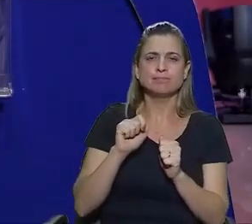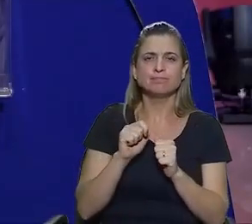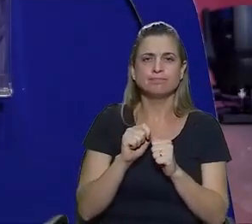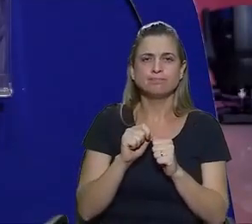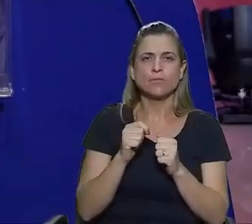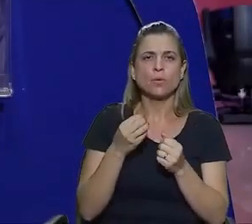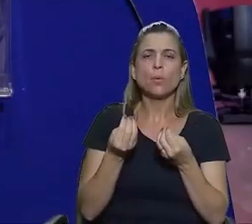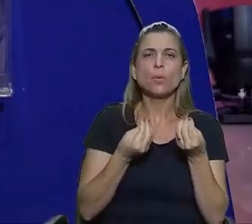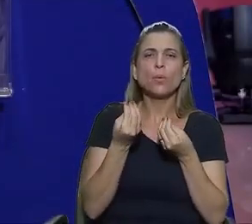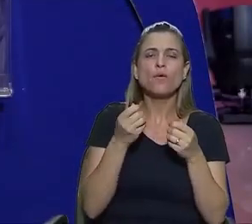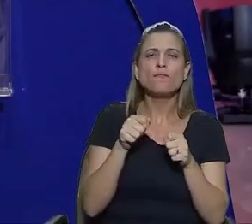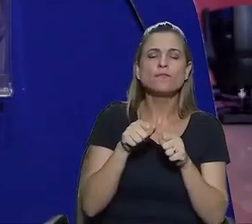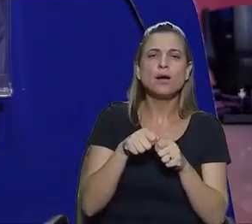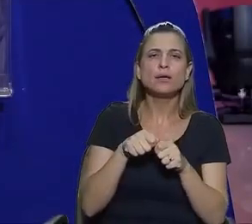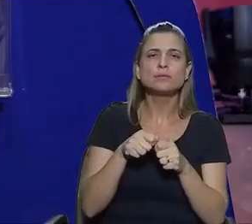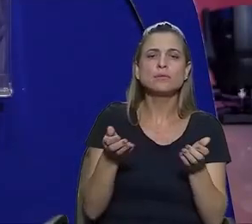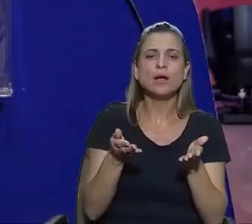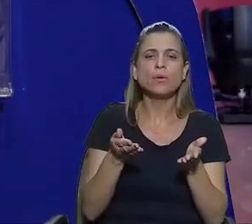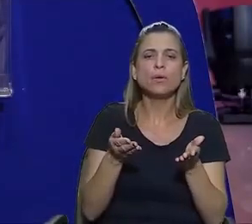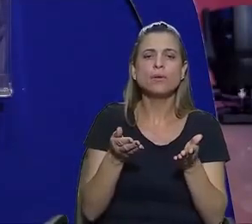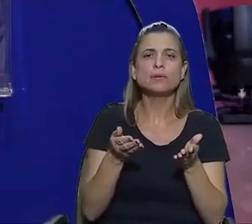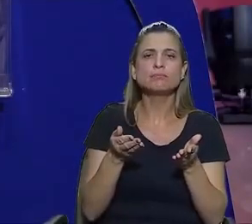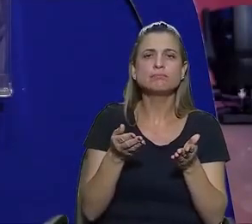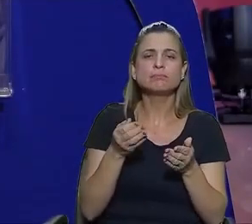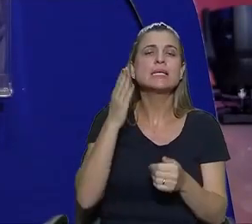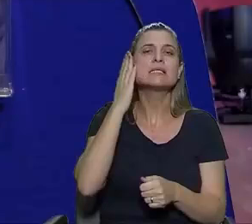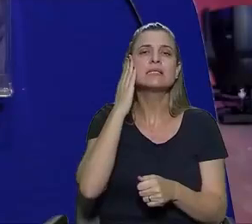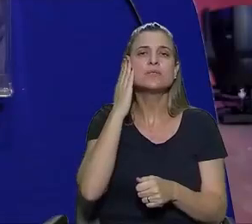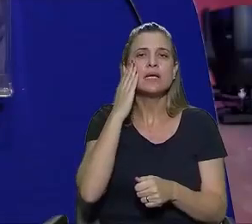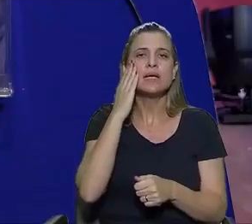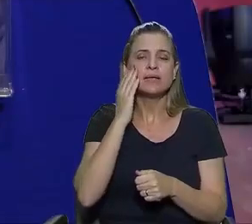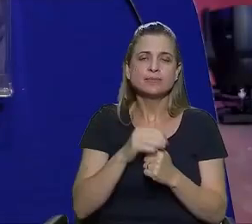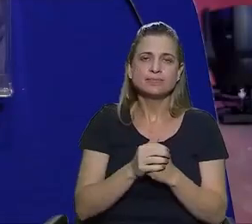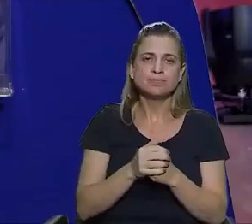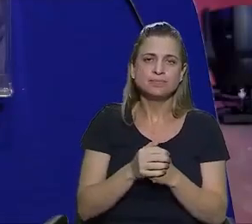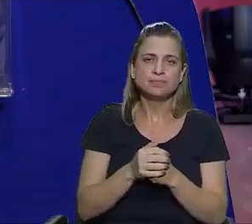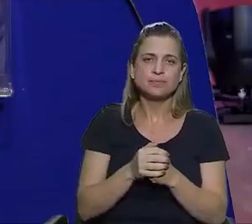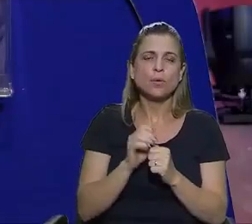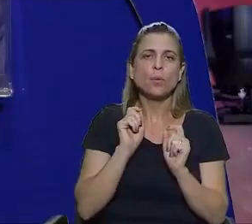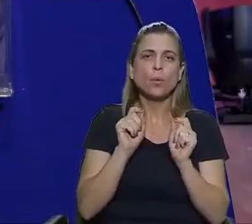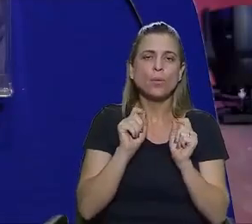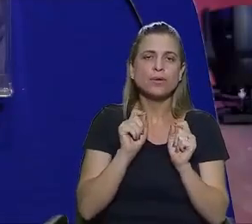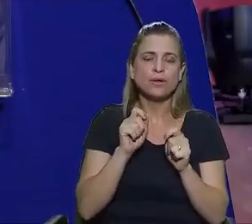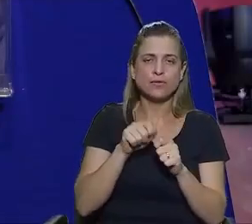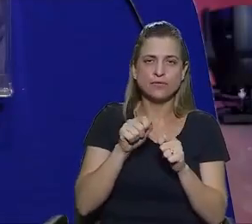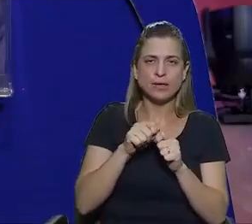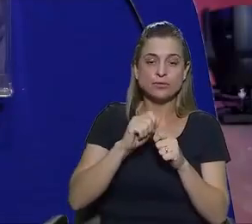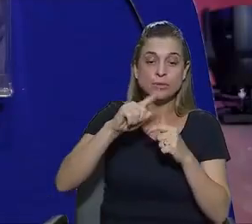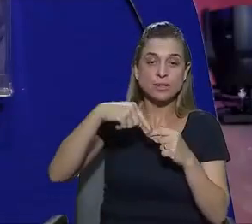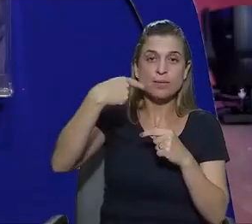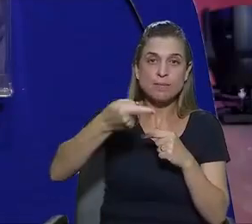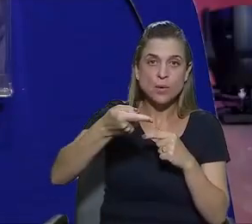eu faço agora, sabendo o que eu sei? O que eu faço agora depois de ler o que eu li, de entender que o